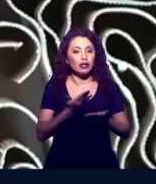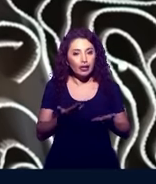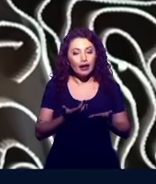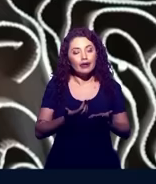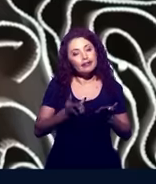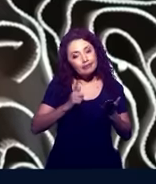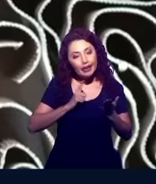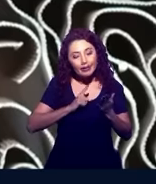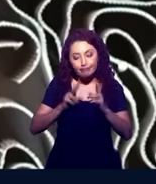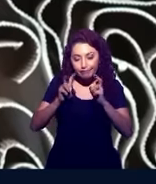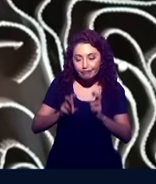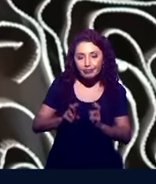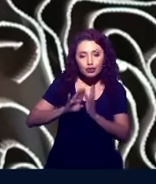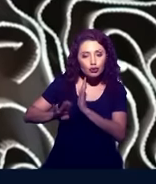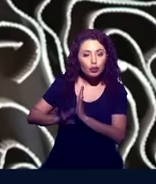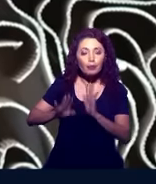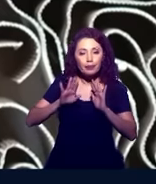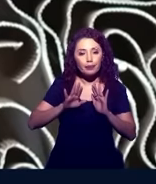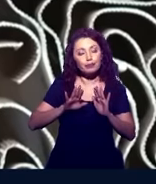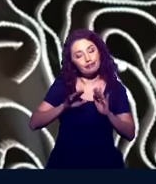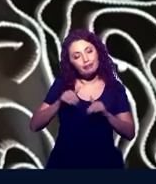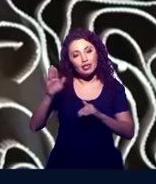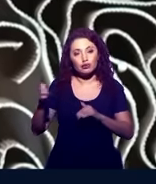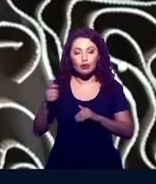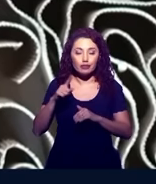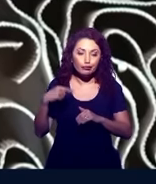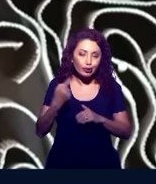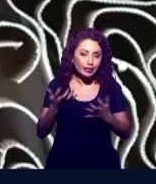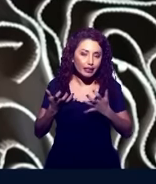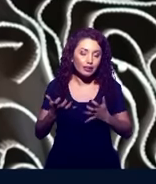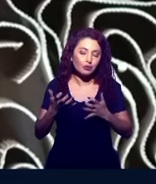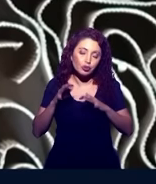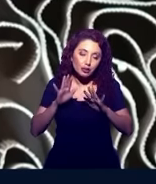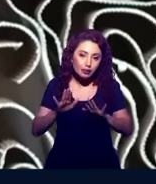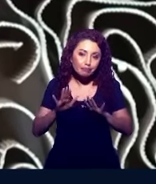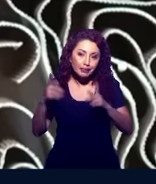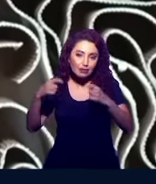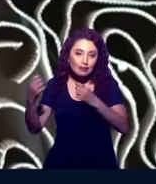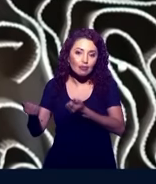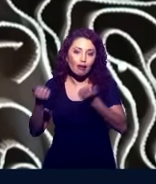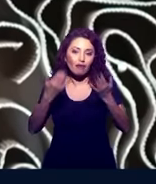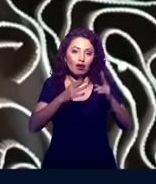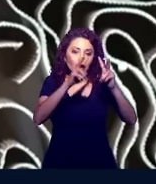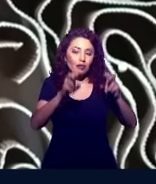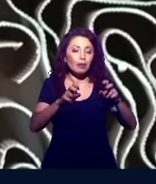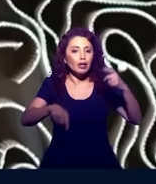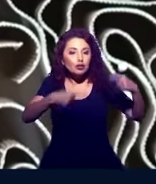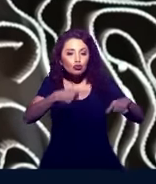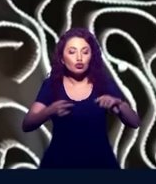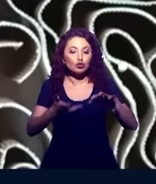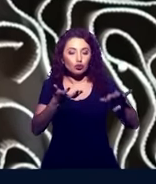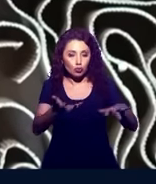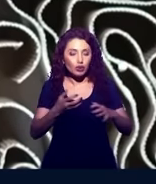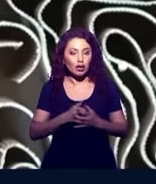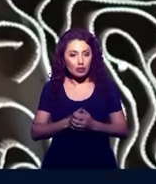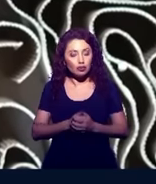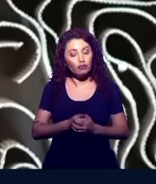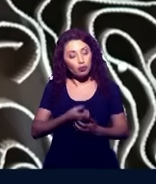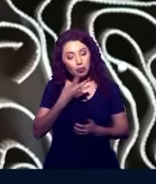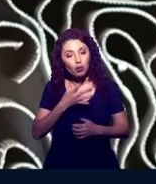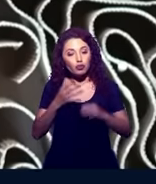gostaria mas é um debate que a gente tem que levar para o congresso eh e foi muito transparente a equipe Econômica em divulgar a alícota